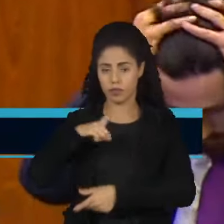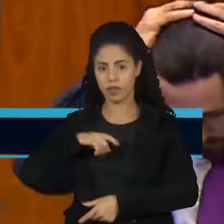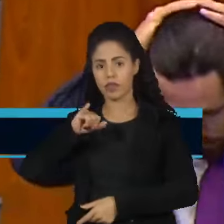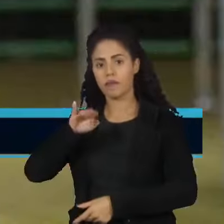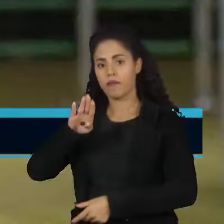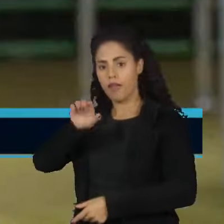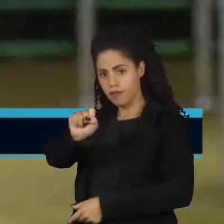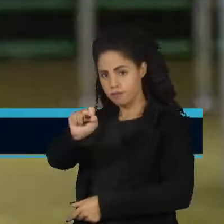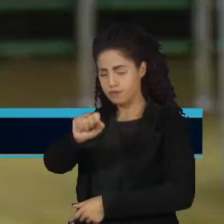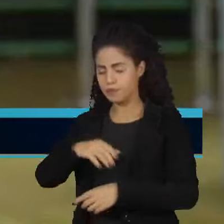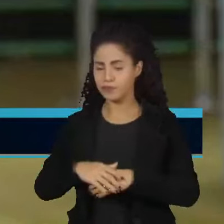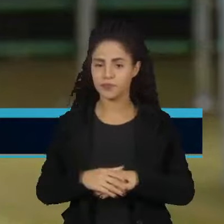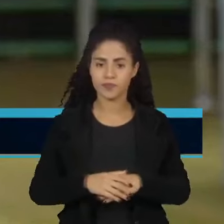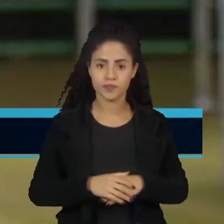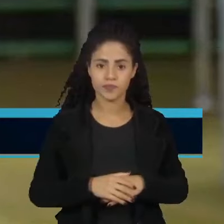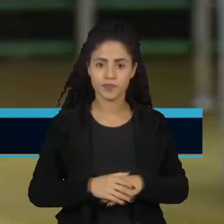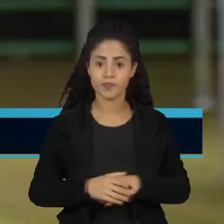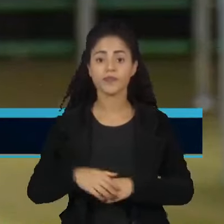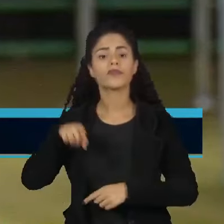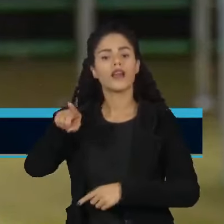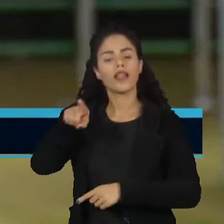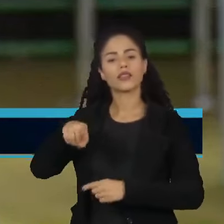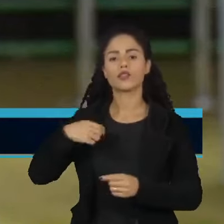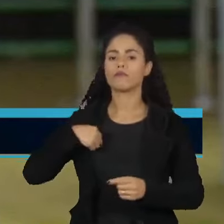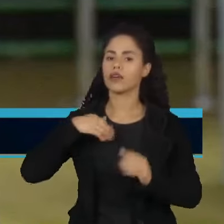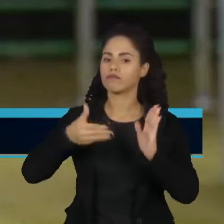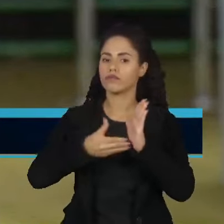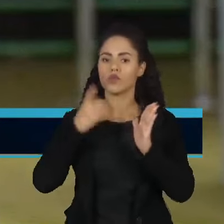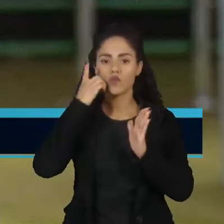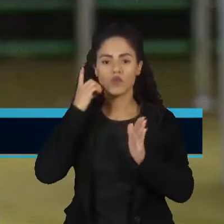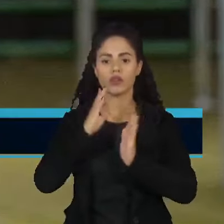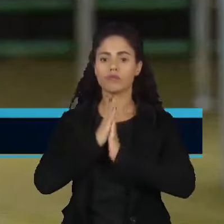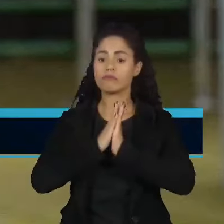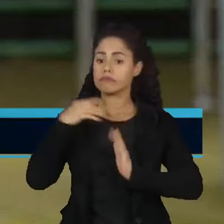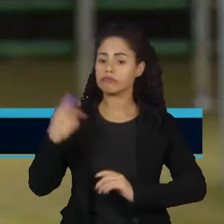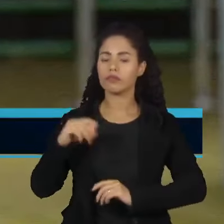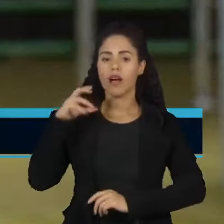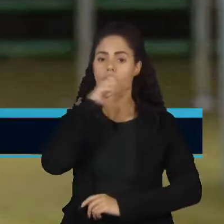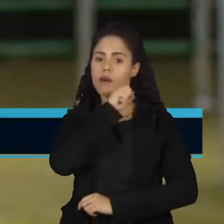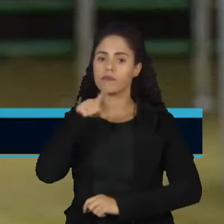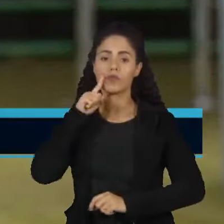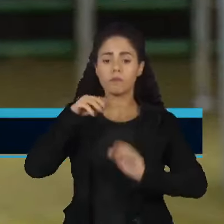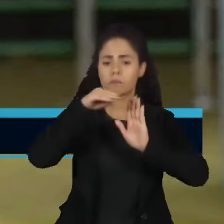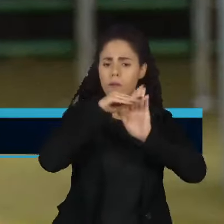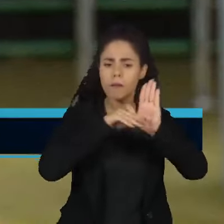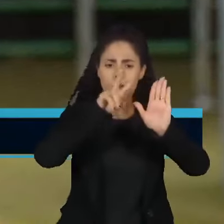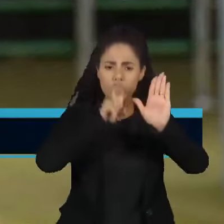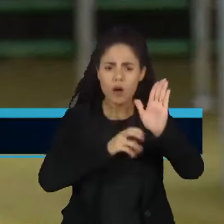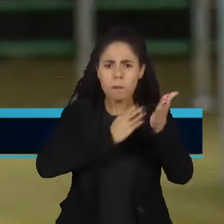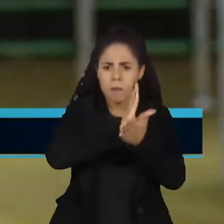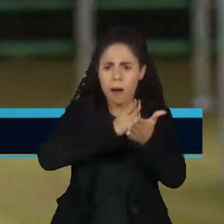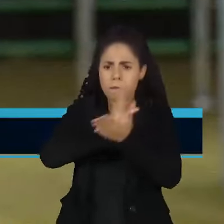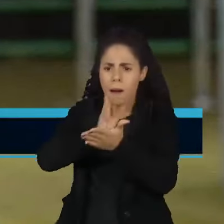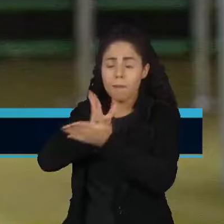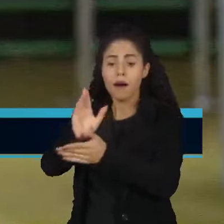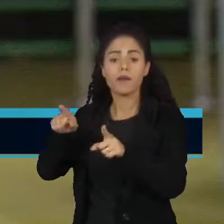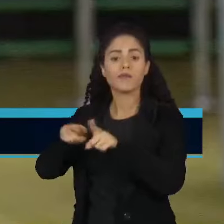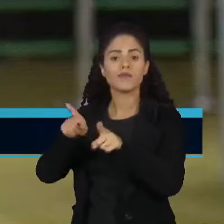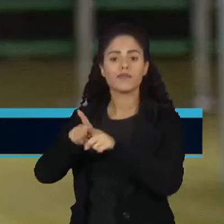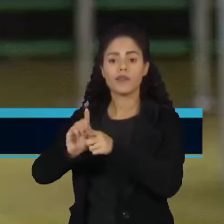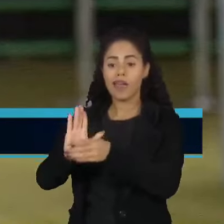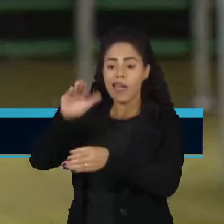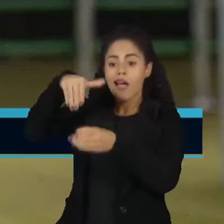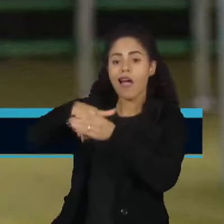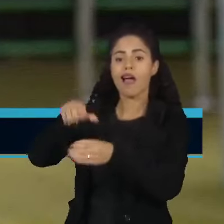IBS. O Congresso precisa correr para aprovar todas essas matérias. As eleições municipais